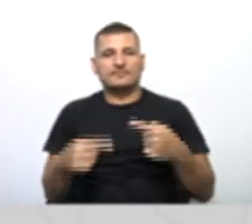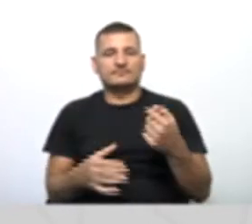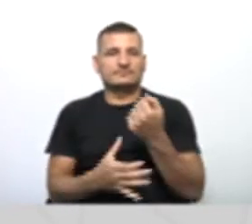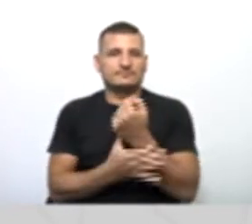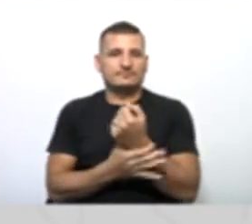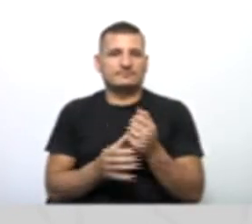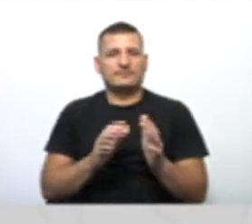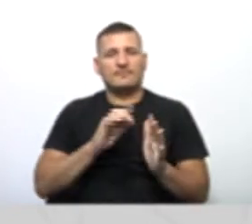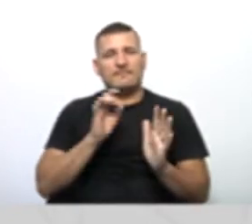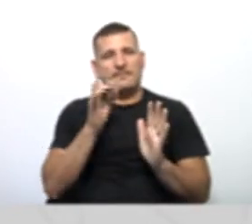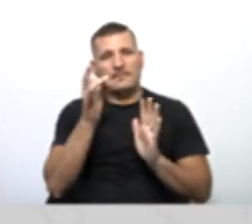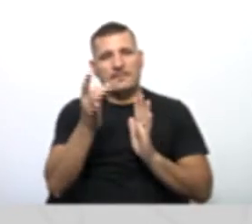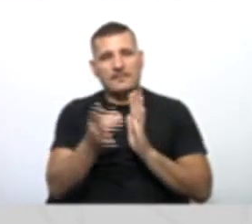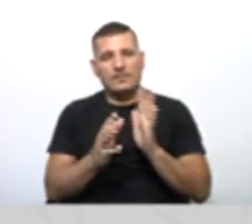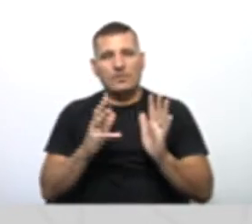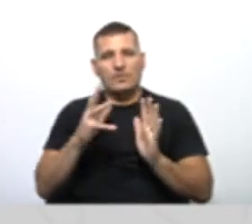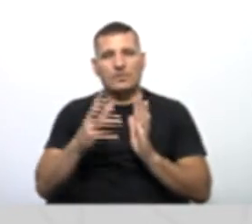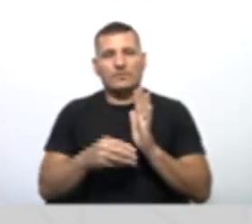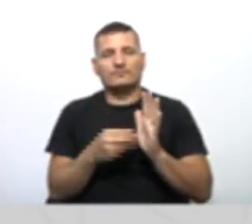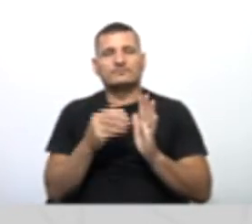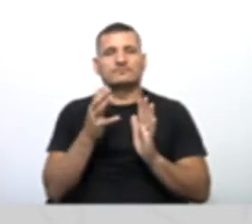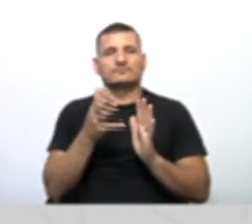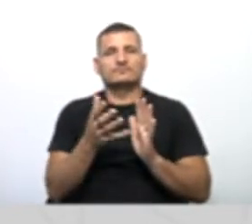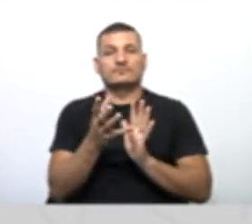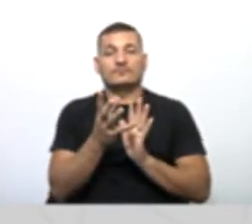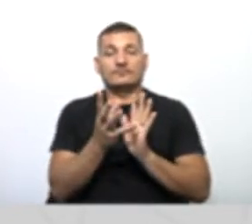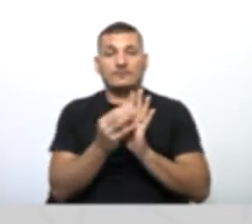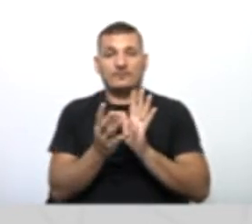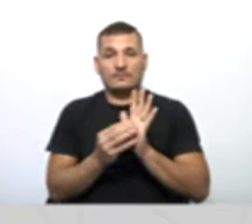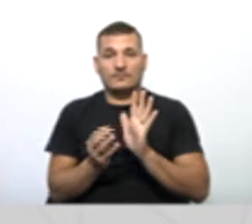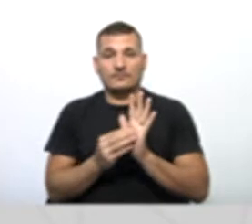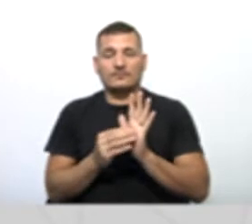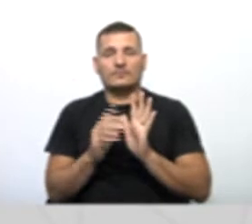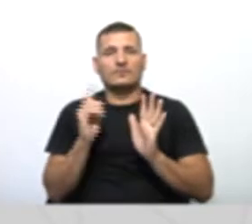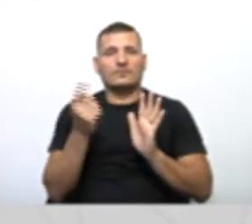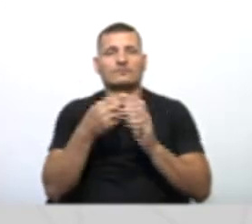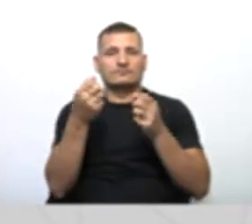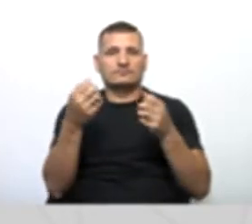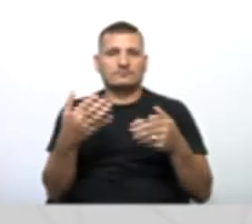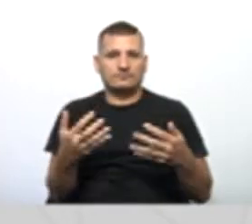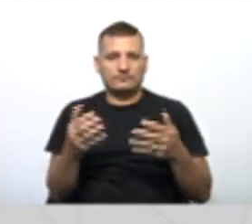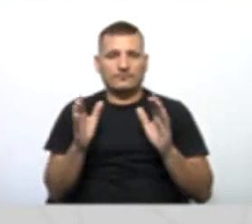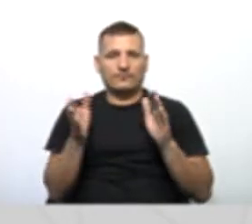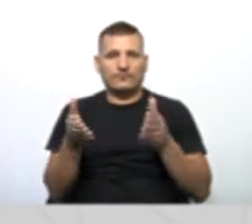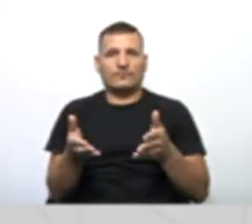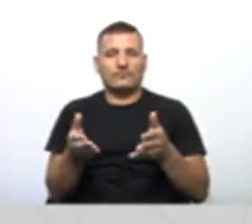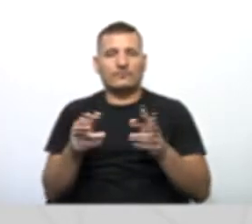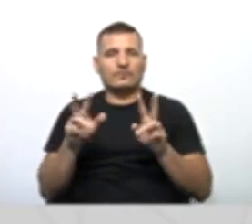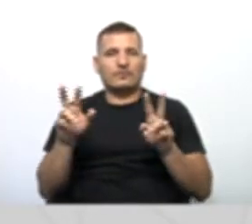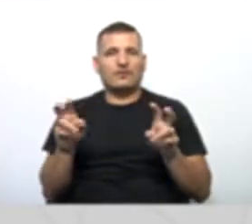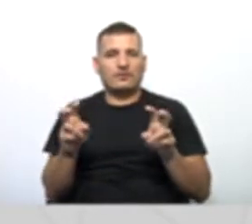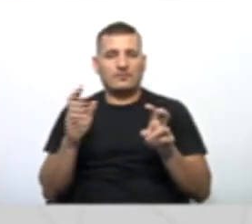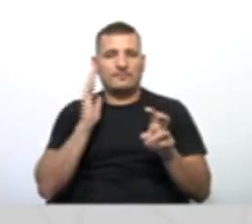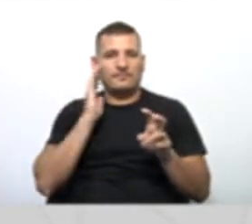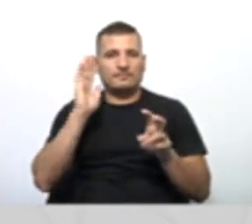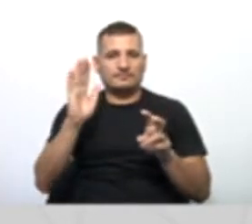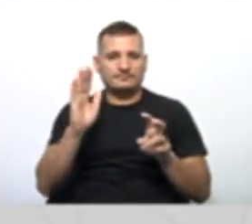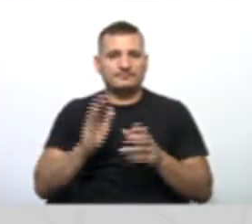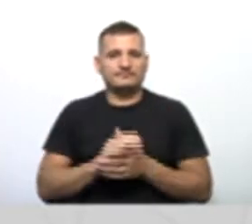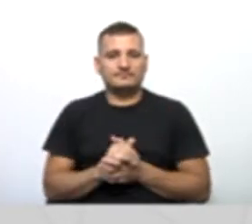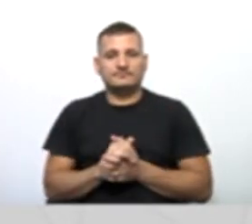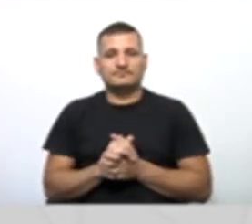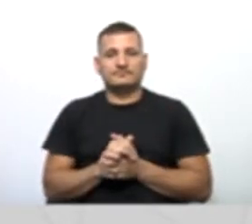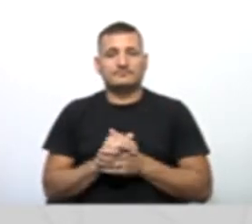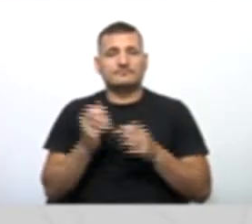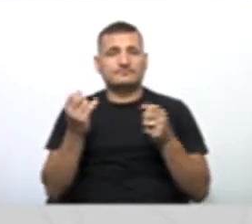são todos os assuntos que nós abordamos aí com algum foco em alguns temas mais principais. Falar de